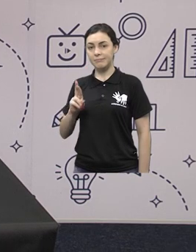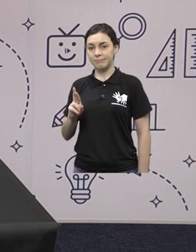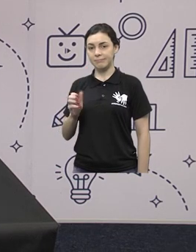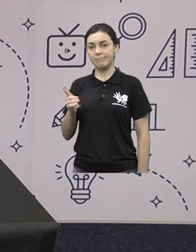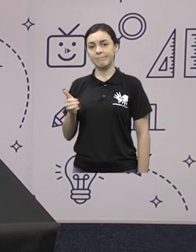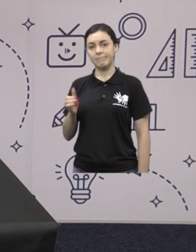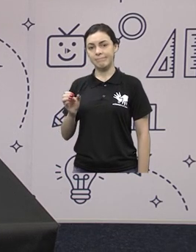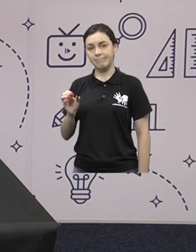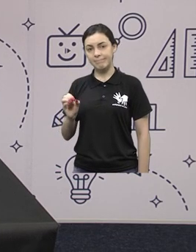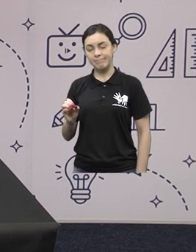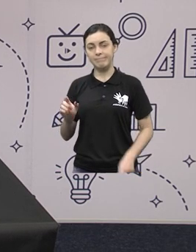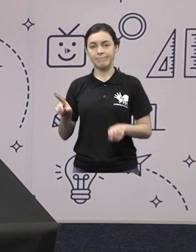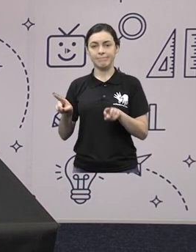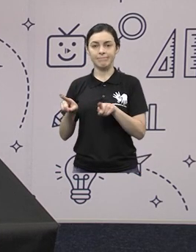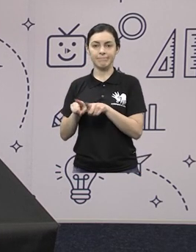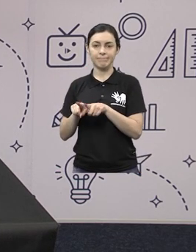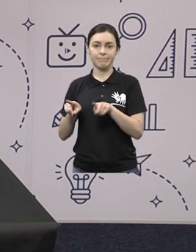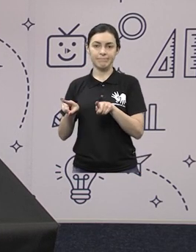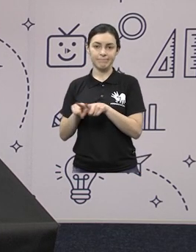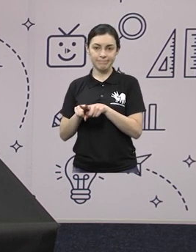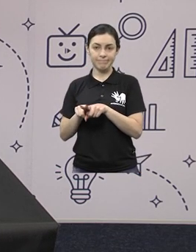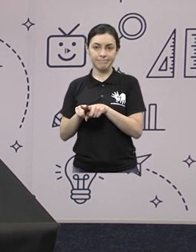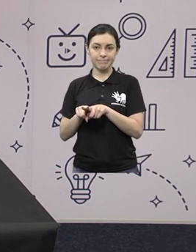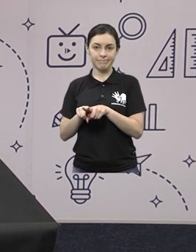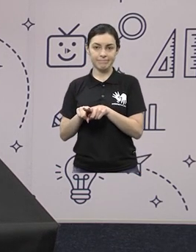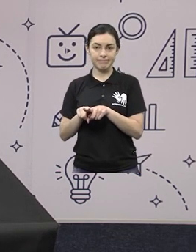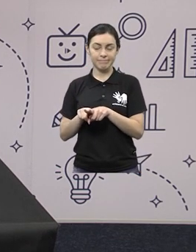7, que também vai dar